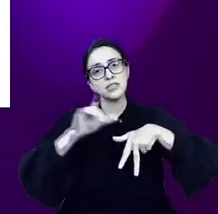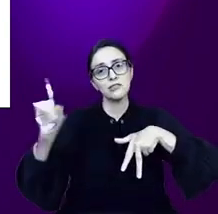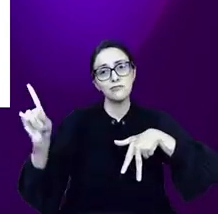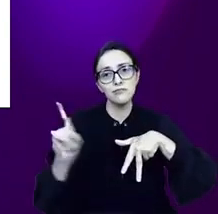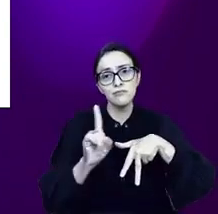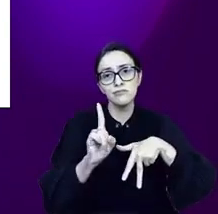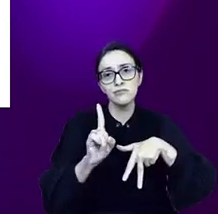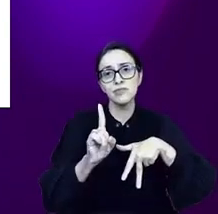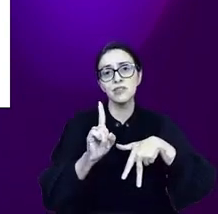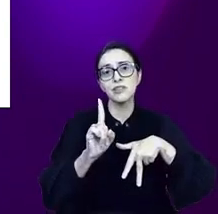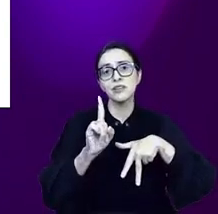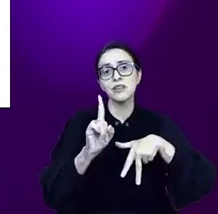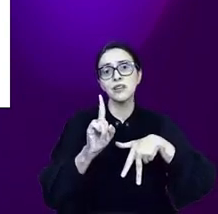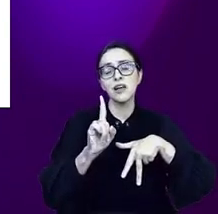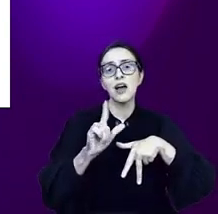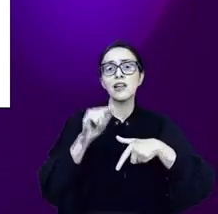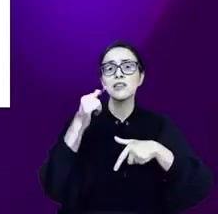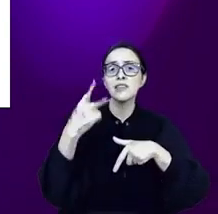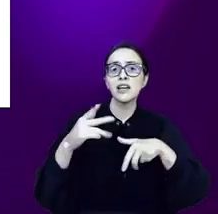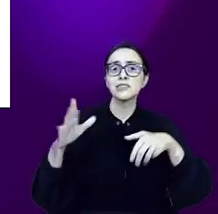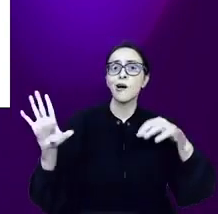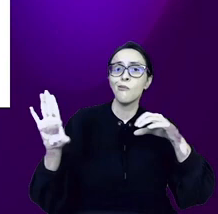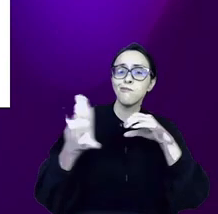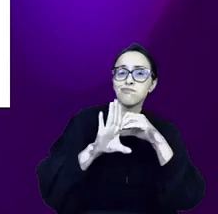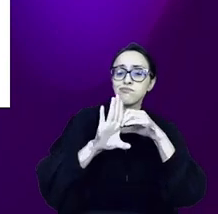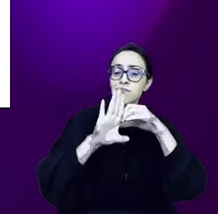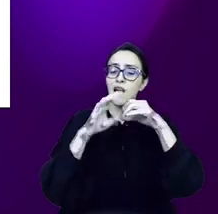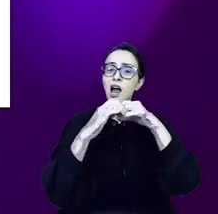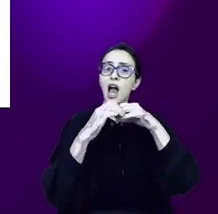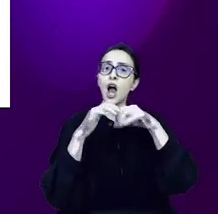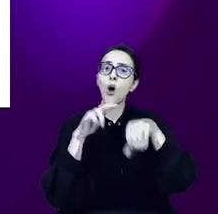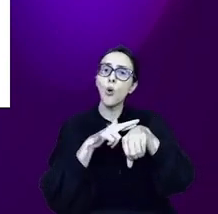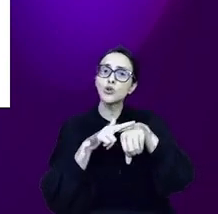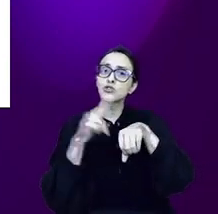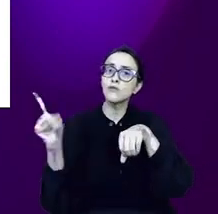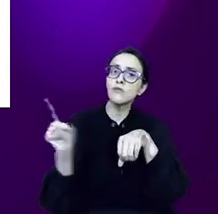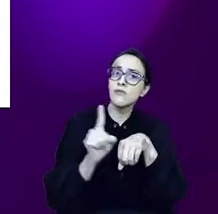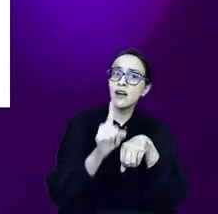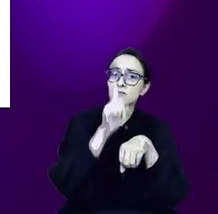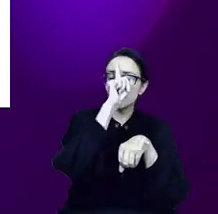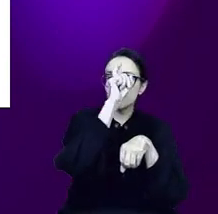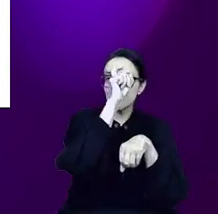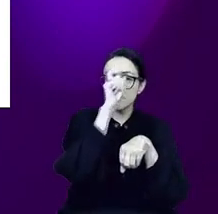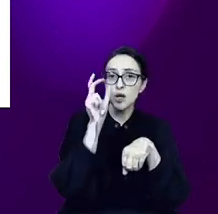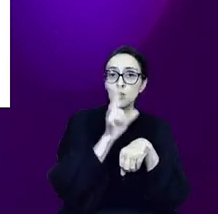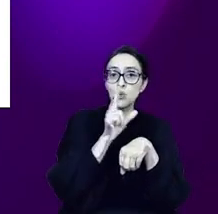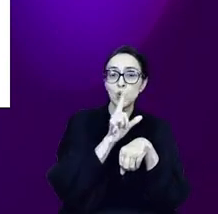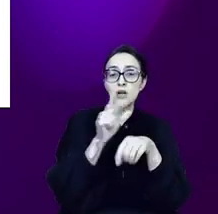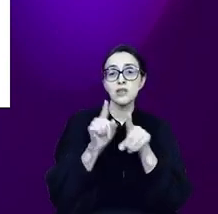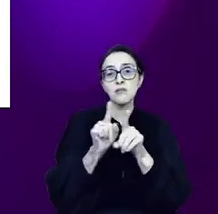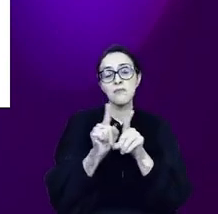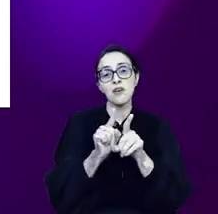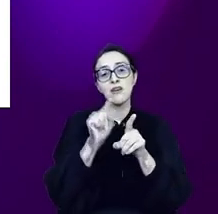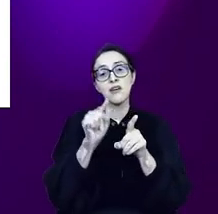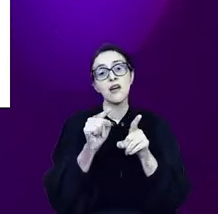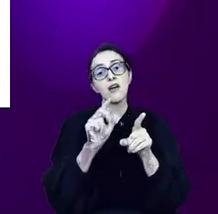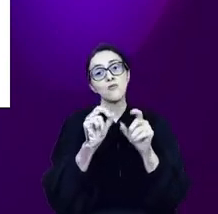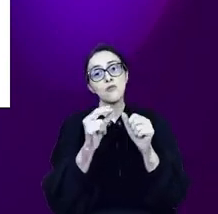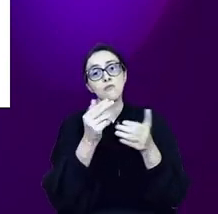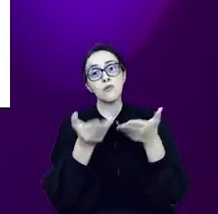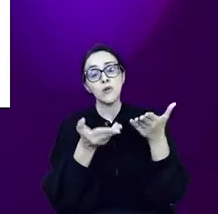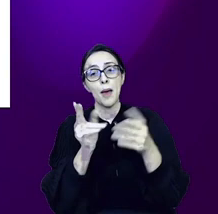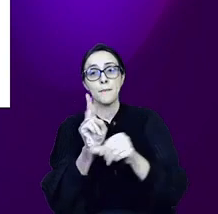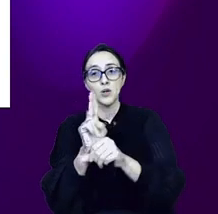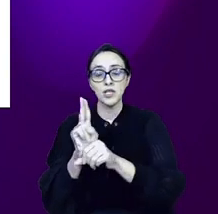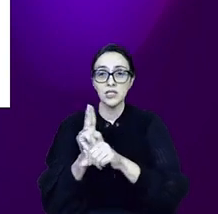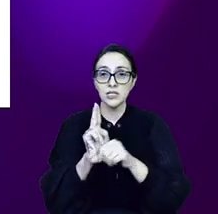de 6, com uma contusão, com hematoma, numa sala de emergência, com medidas apropriadas de